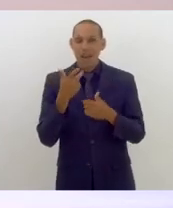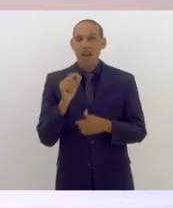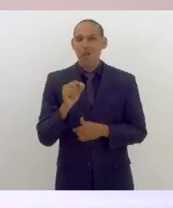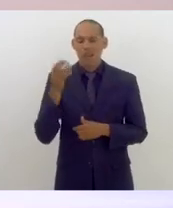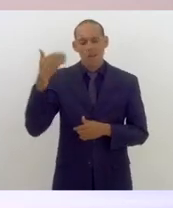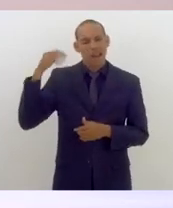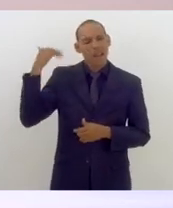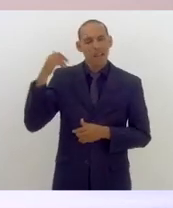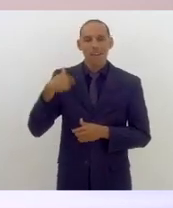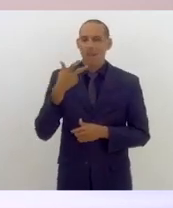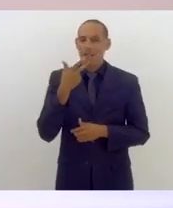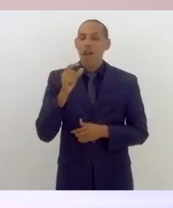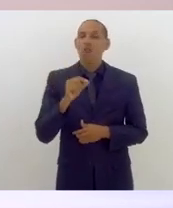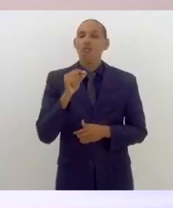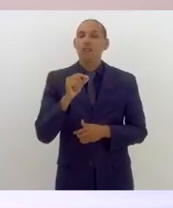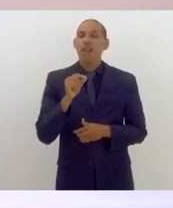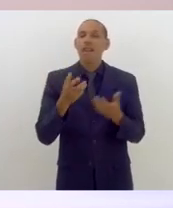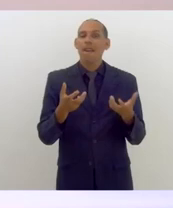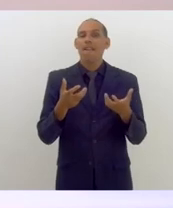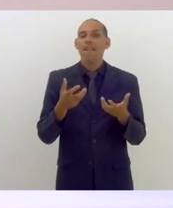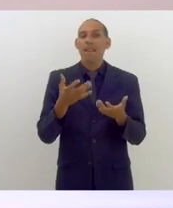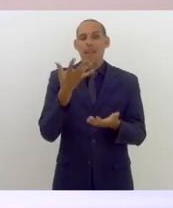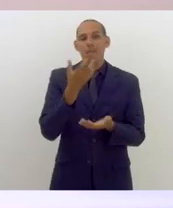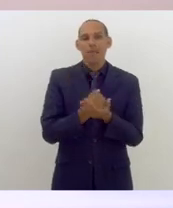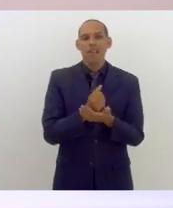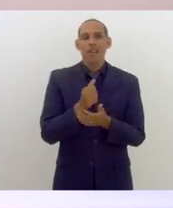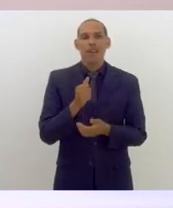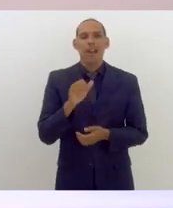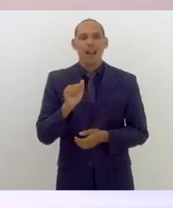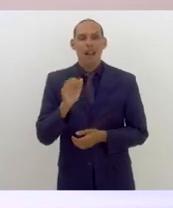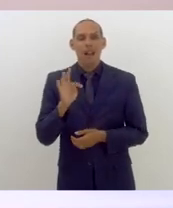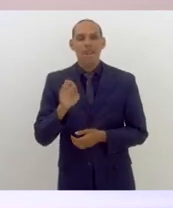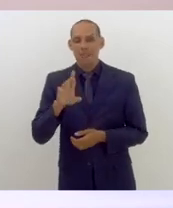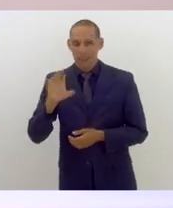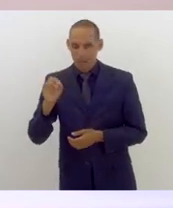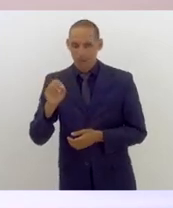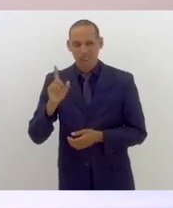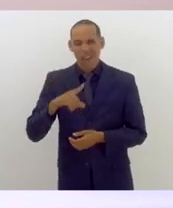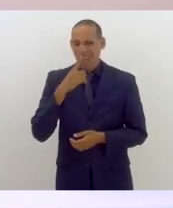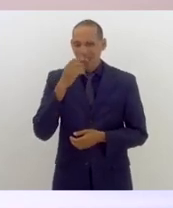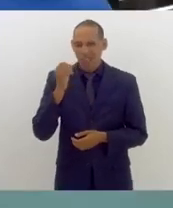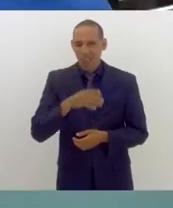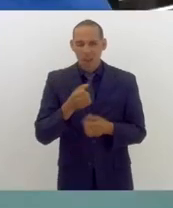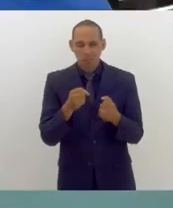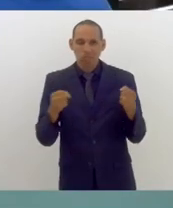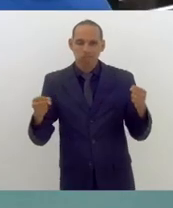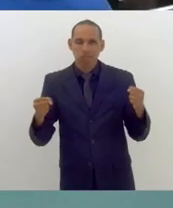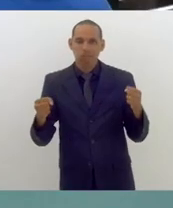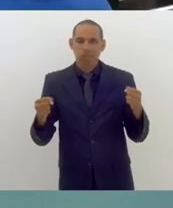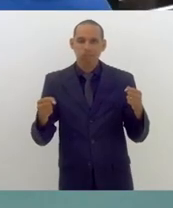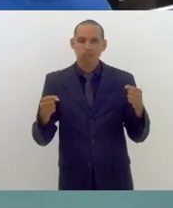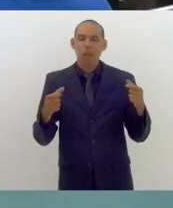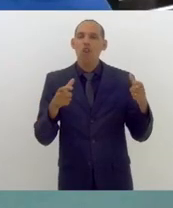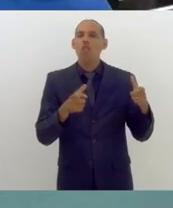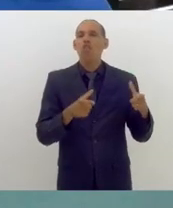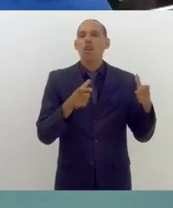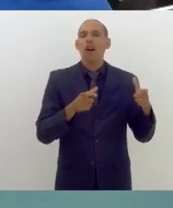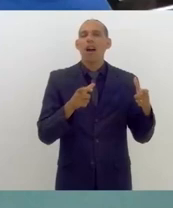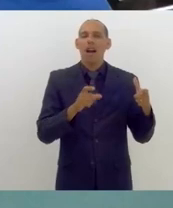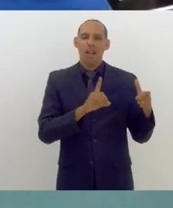época lá atrás quando queria implantar o aterro sanitário entre as pulixão que estava lá em